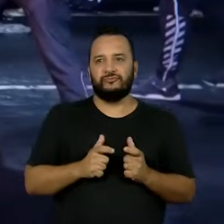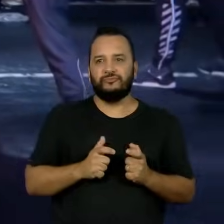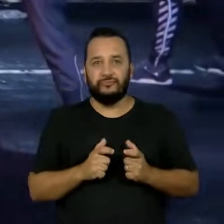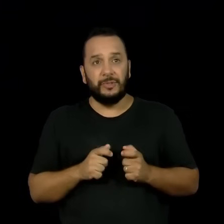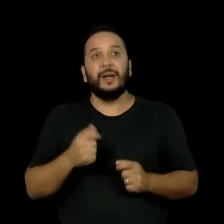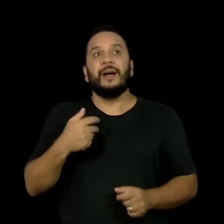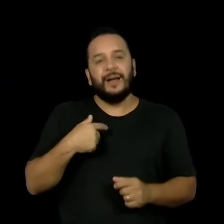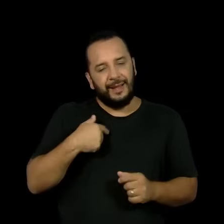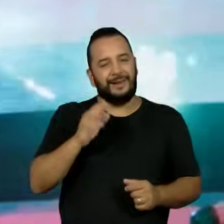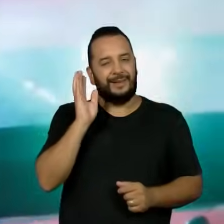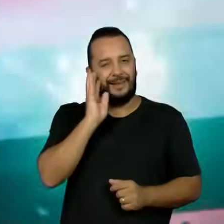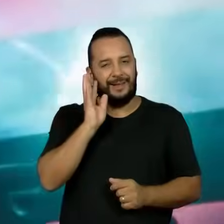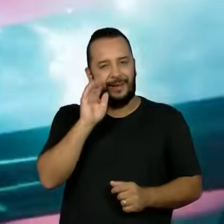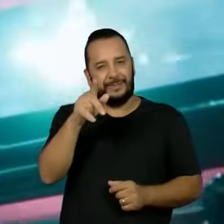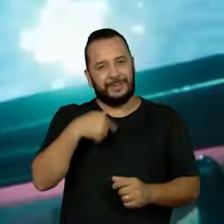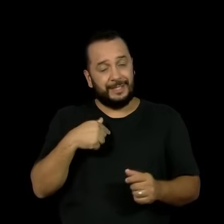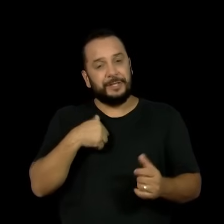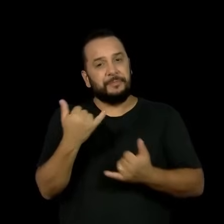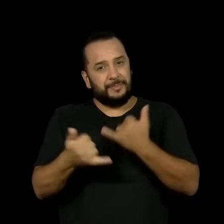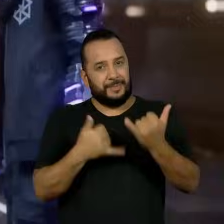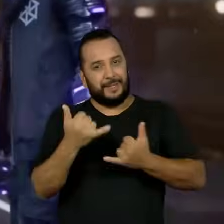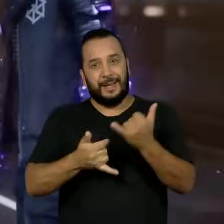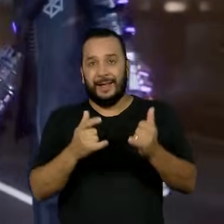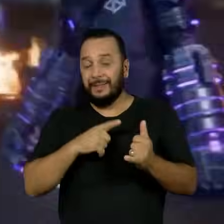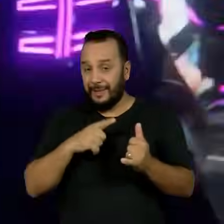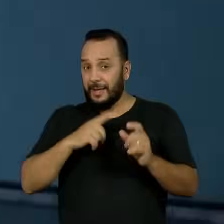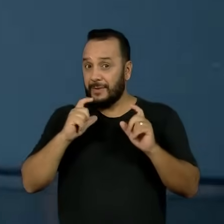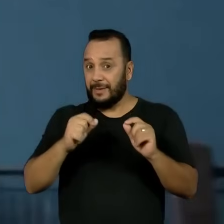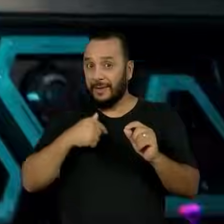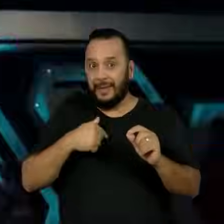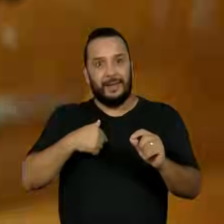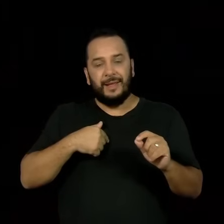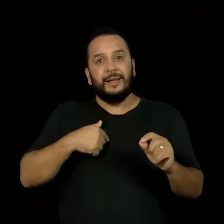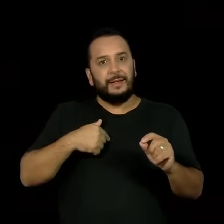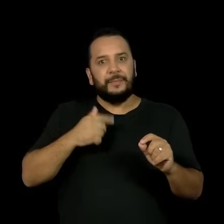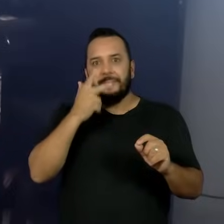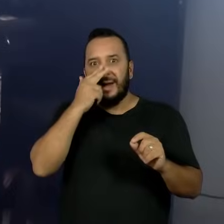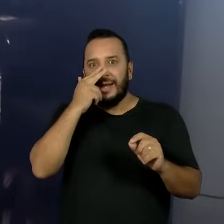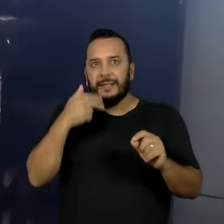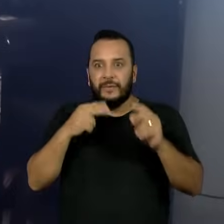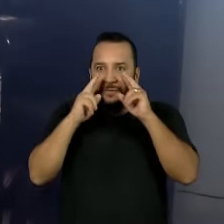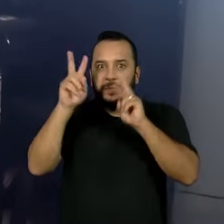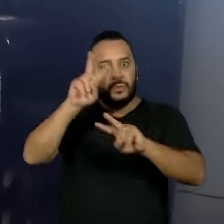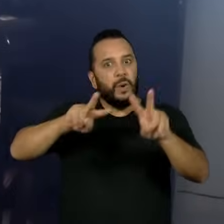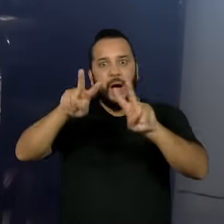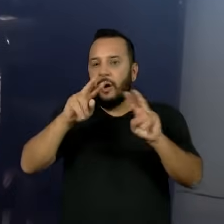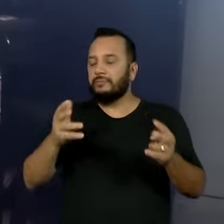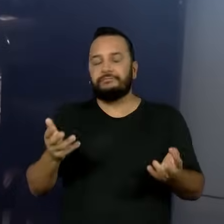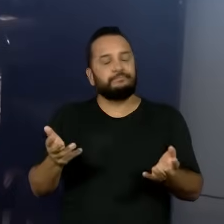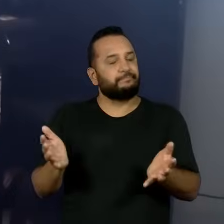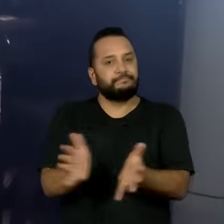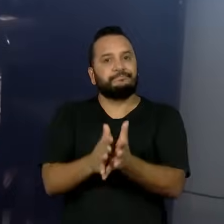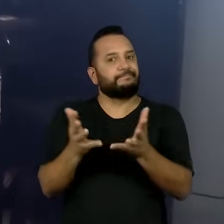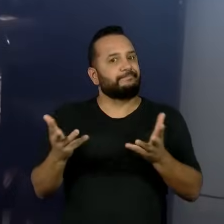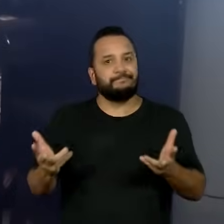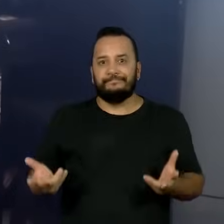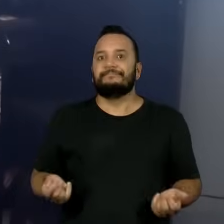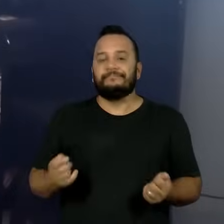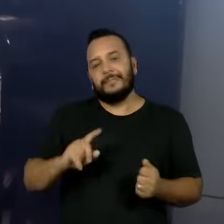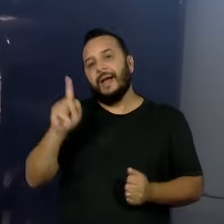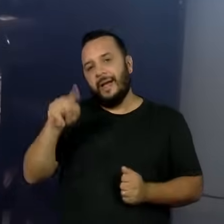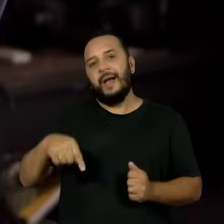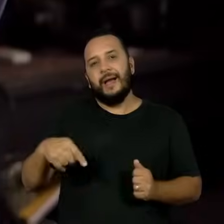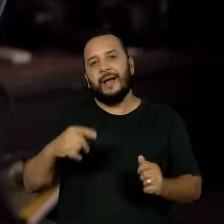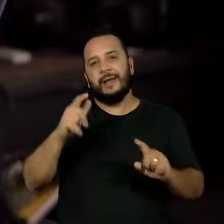você jogar, é fluido, as animações são incríveis. Então eu acredito que tudo isso somou para esse jogo ser um dos jogos